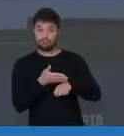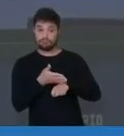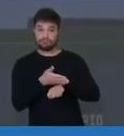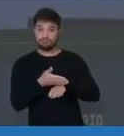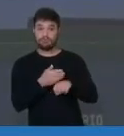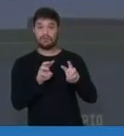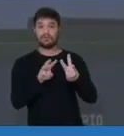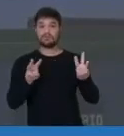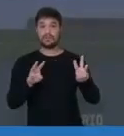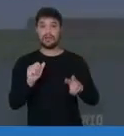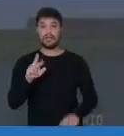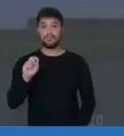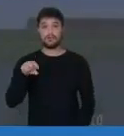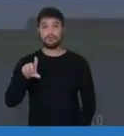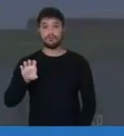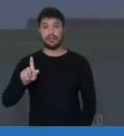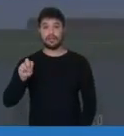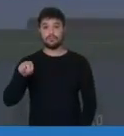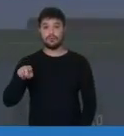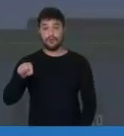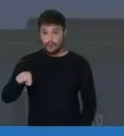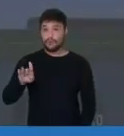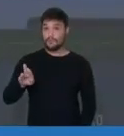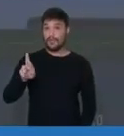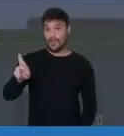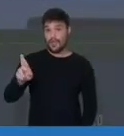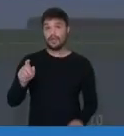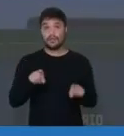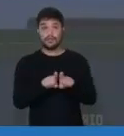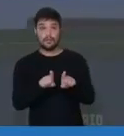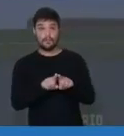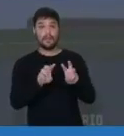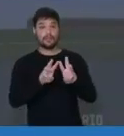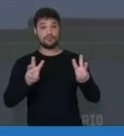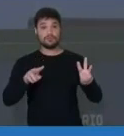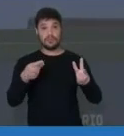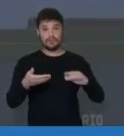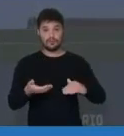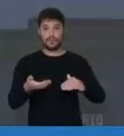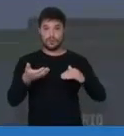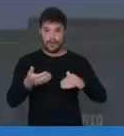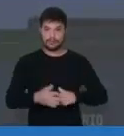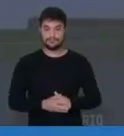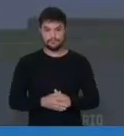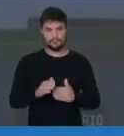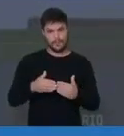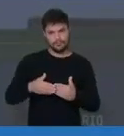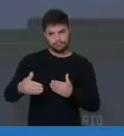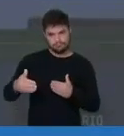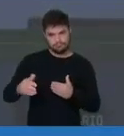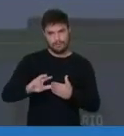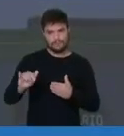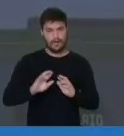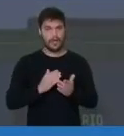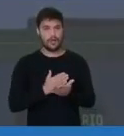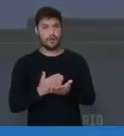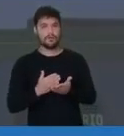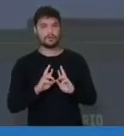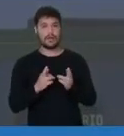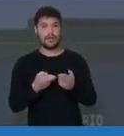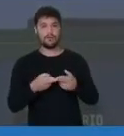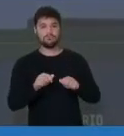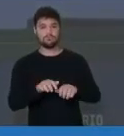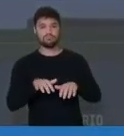Deputados, câmara.leg.br, e também no portal do Congresso Nacional. Daqui a pouco vai ter início uma sessão da Câmara